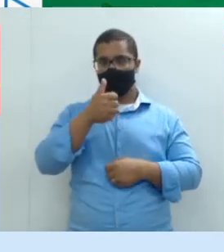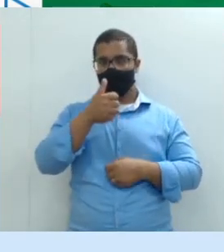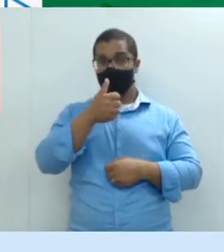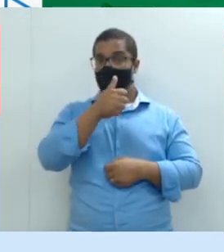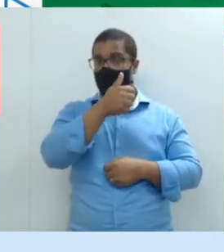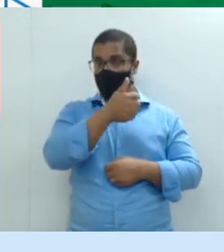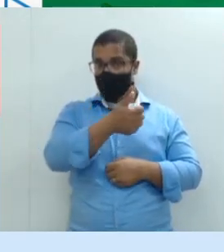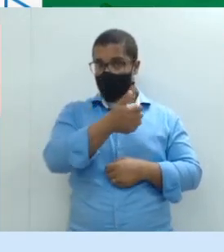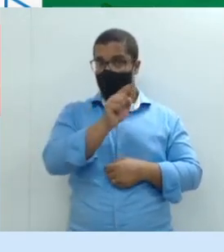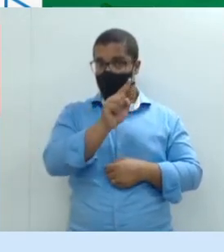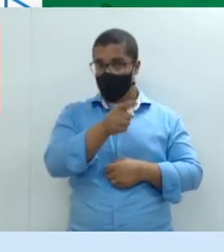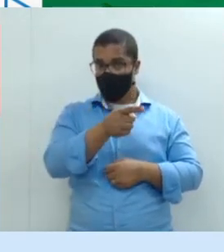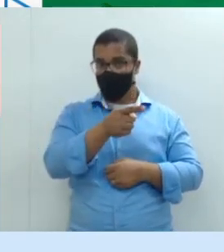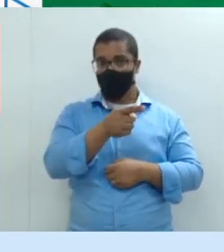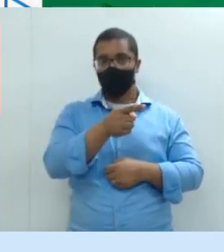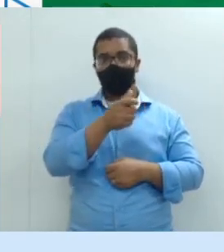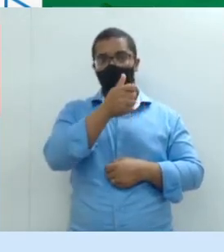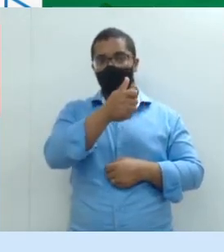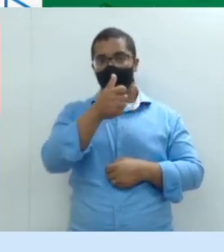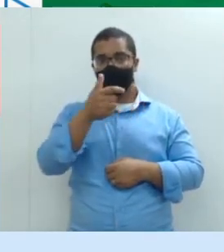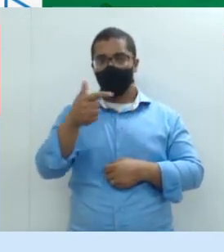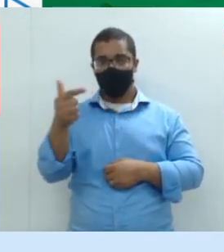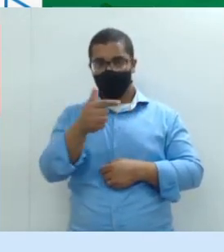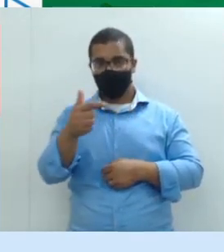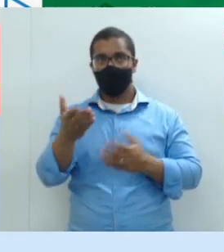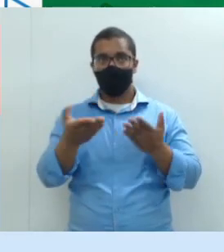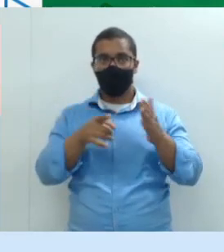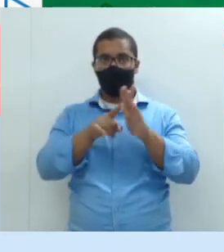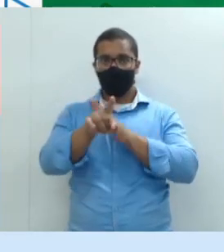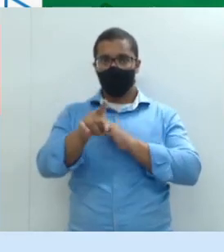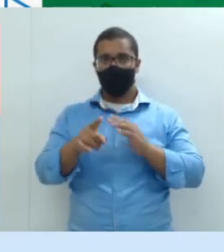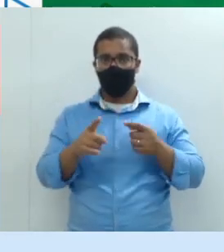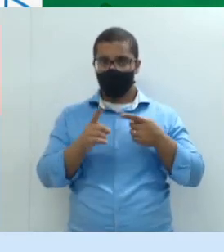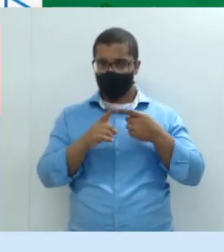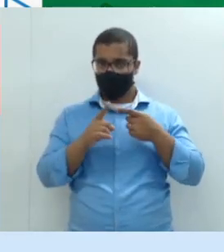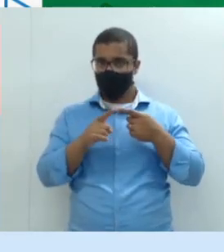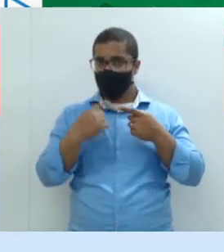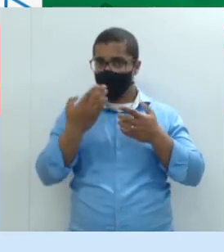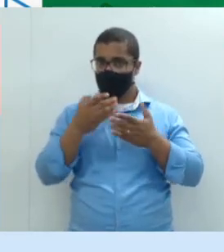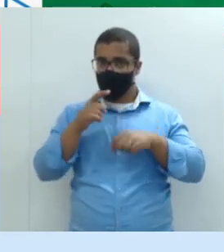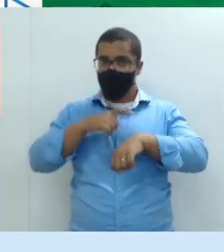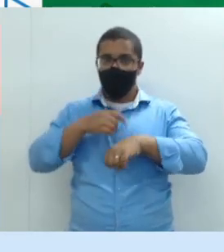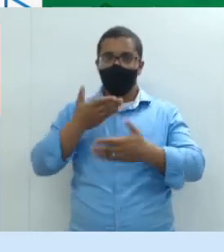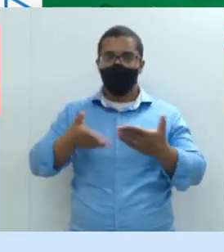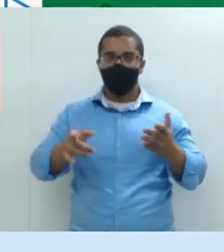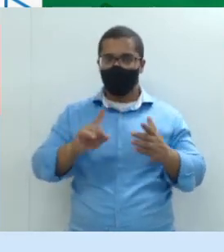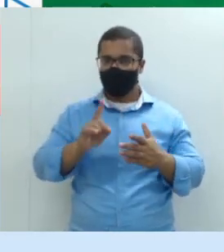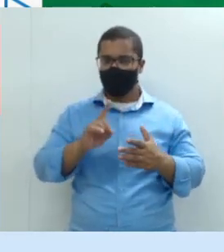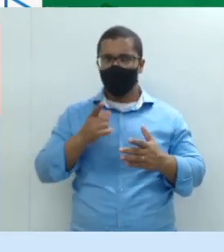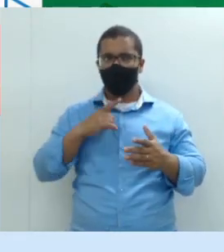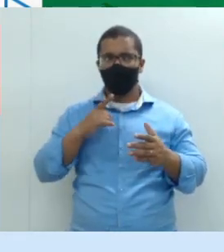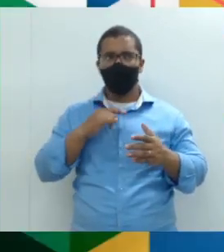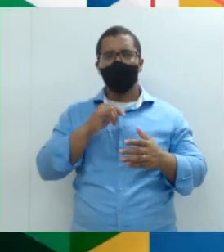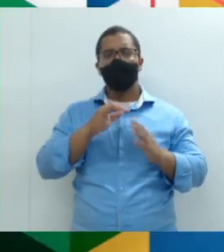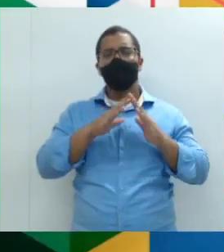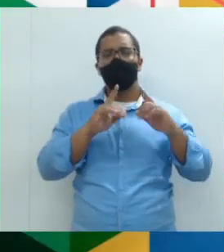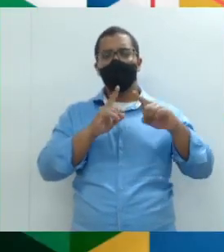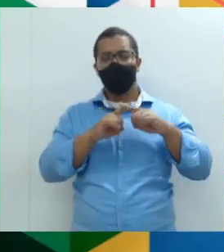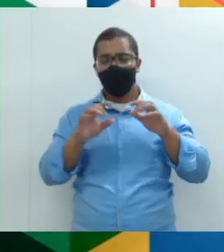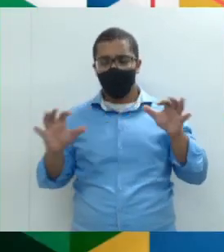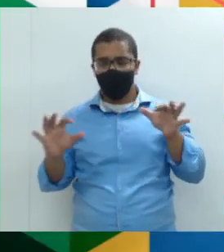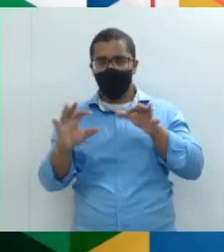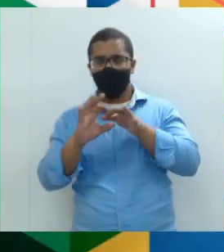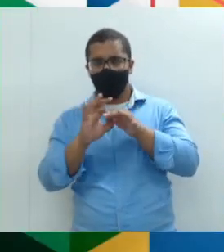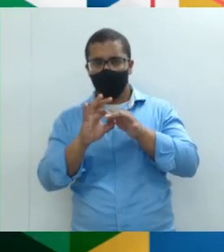Beleza? Vamos trabalhar rapidamente agora. Primeira questão. Vamos embora para a gente não perder tempo. A igreja integrou-se ao sistema feudal através